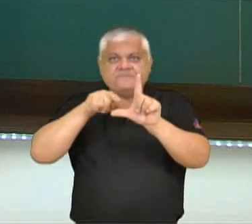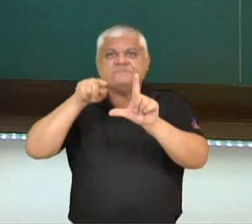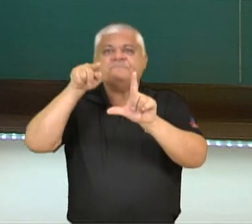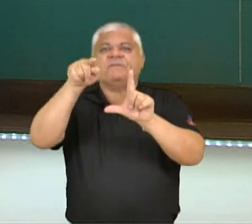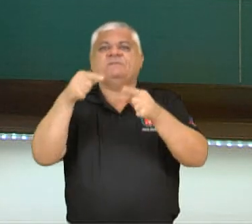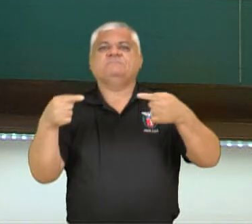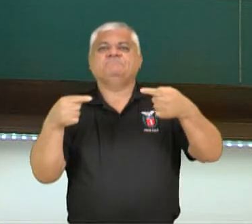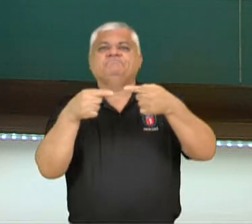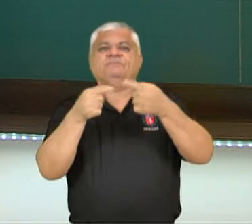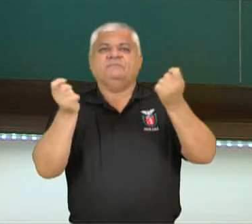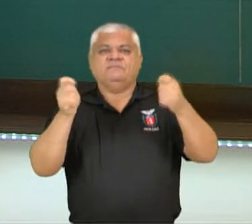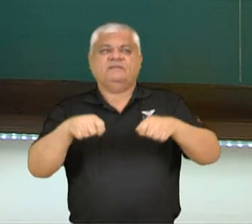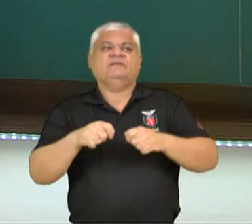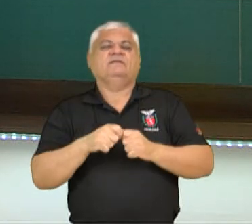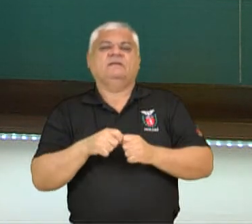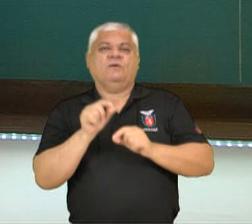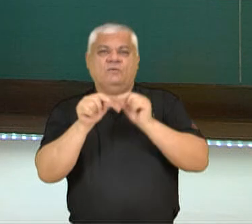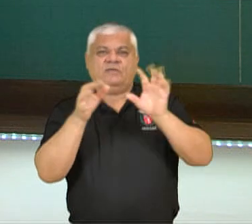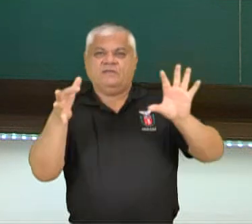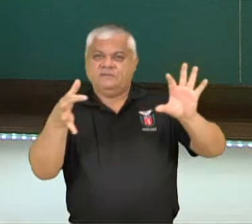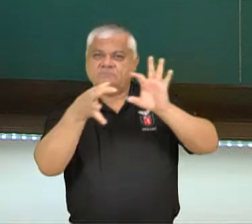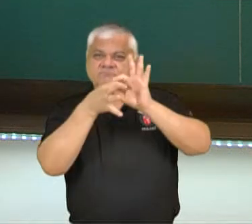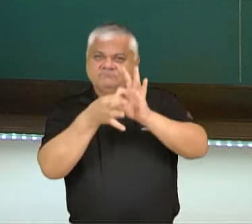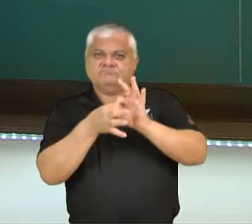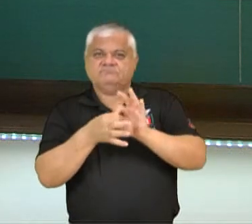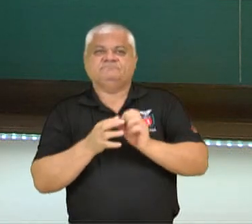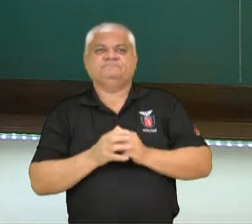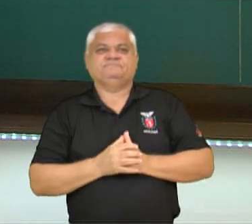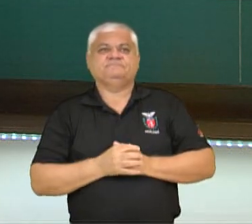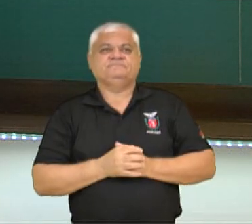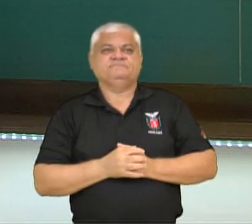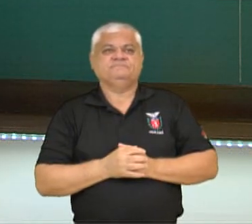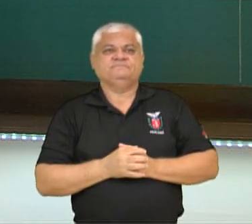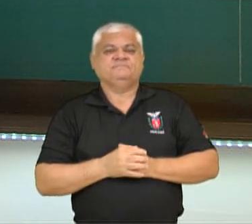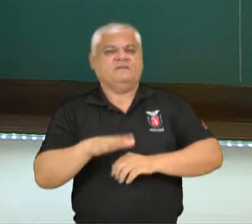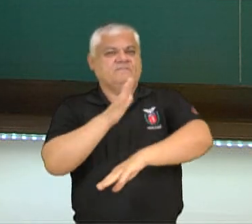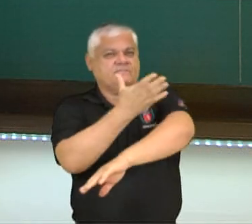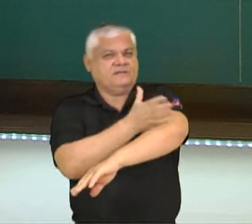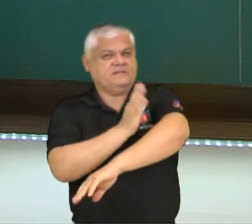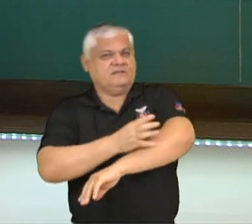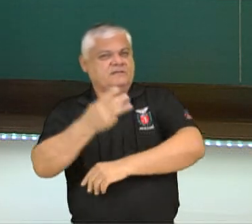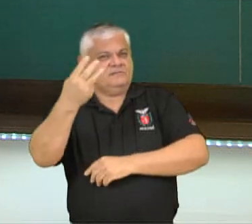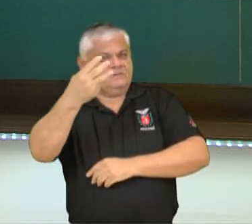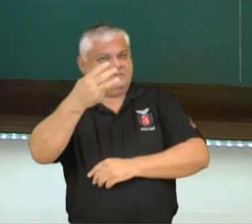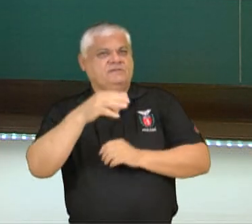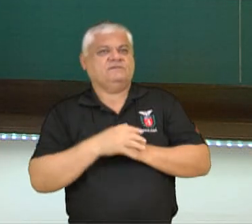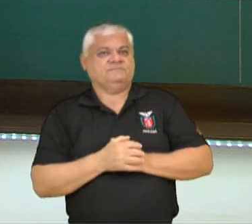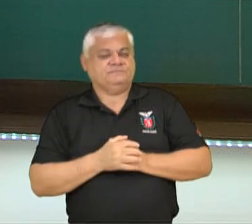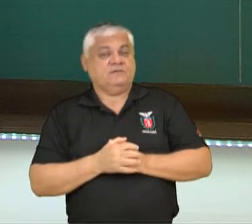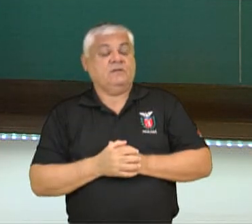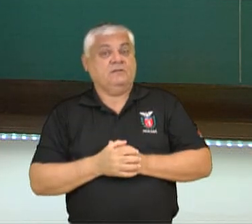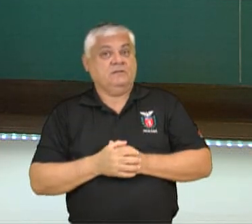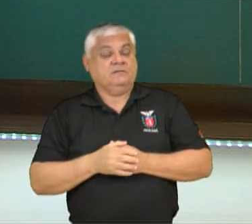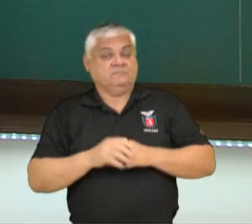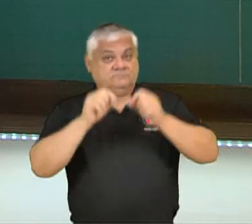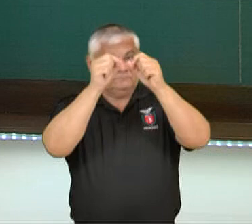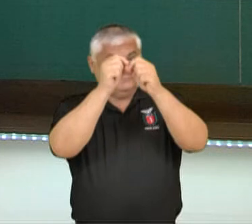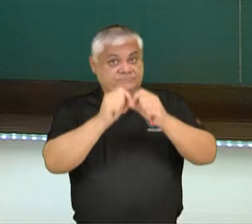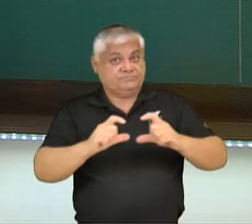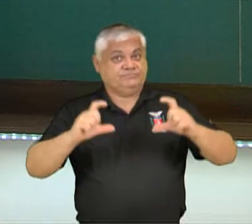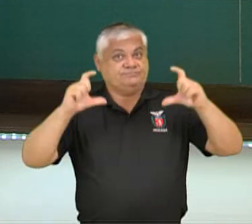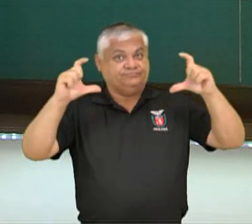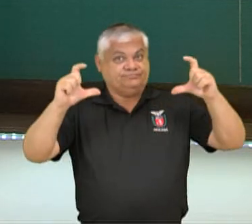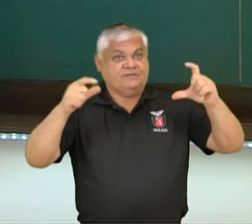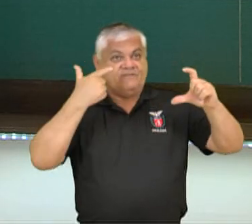pouco mais tranquilo para fazer a ligação de um ponto com o outro. Bom, então vamos praticar. Seguindo todos esses